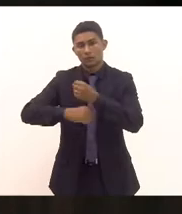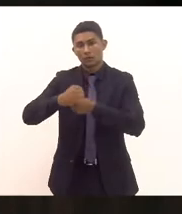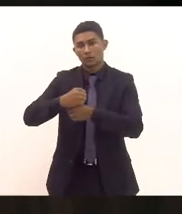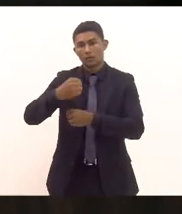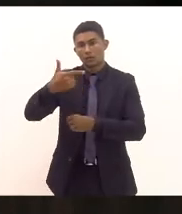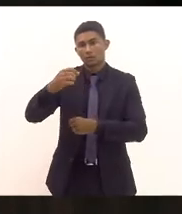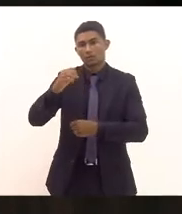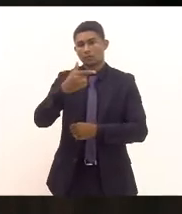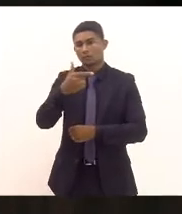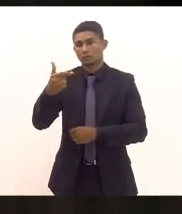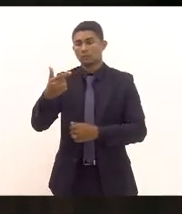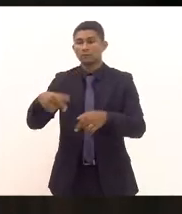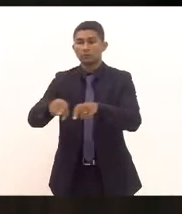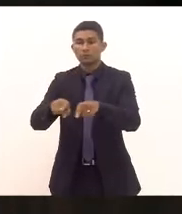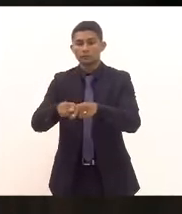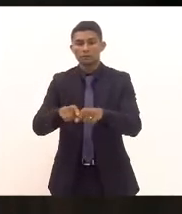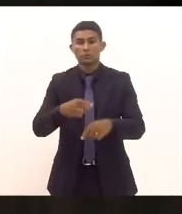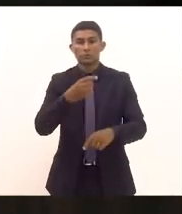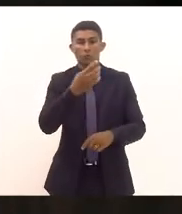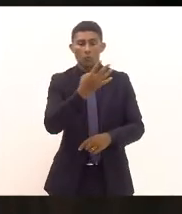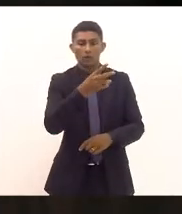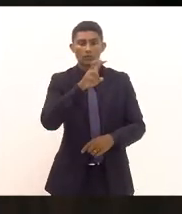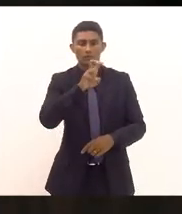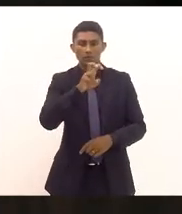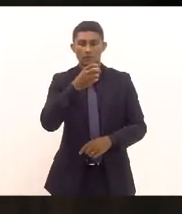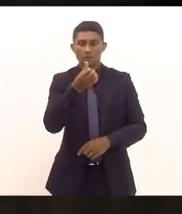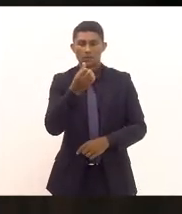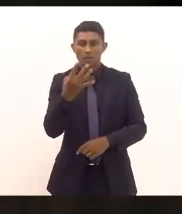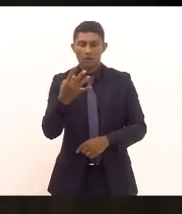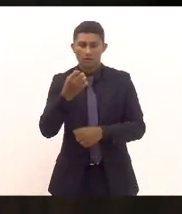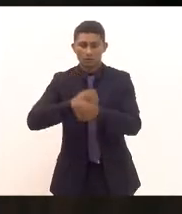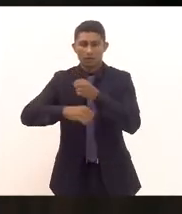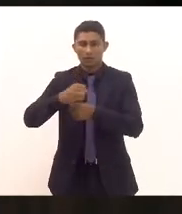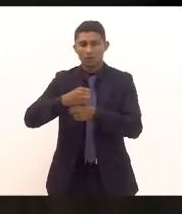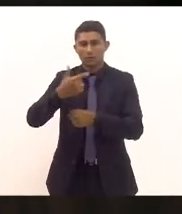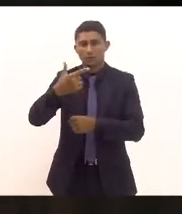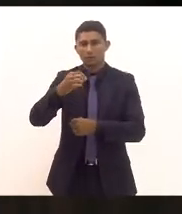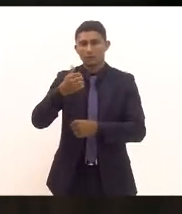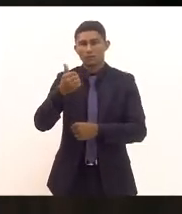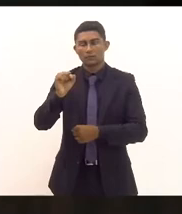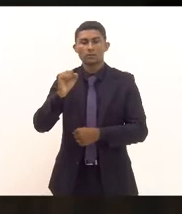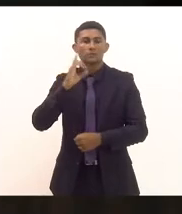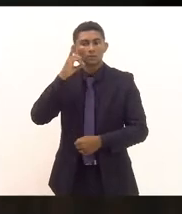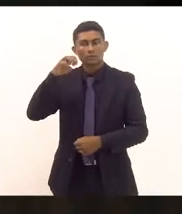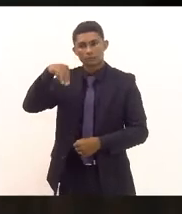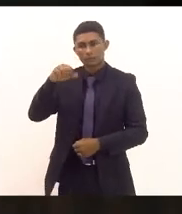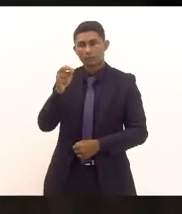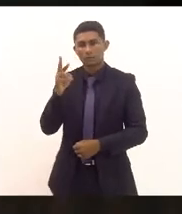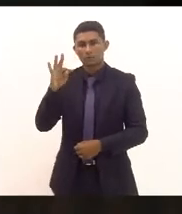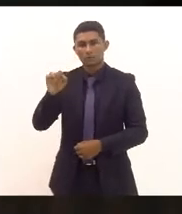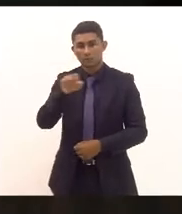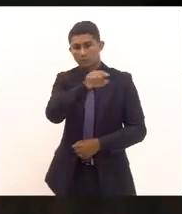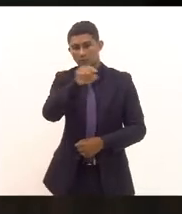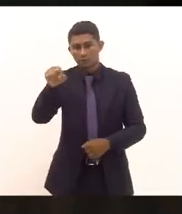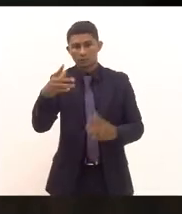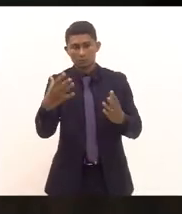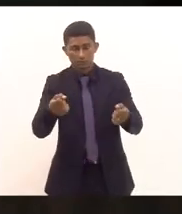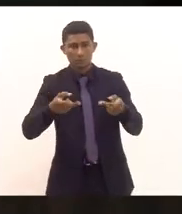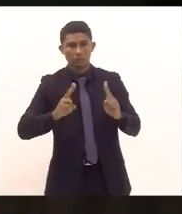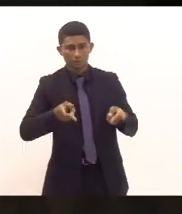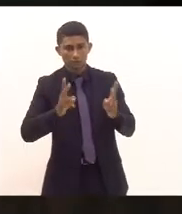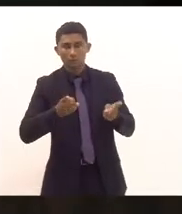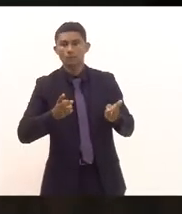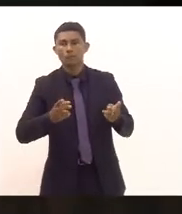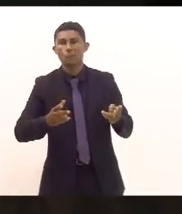e 4564 2018 deputada Martha Rocha todos que aprovam permaneçam